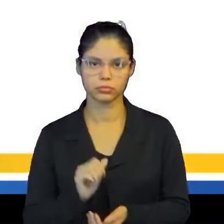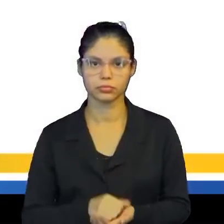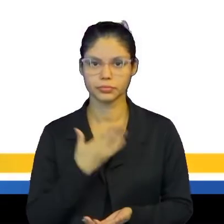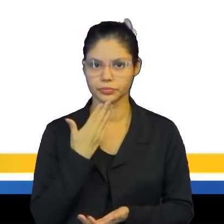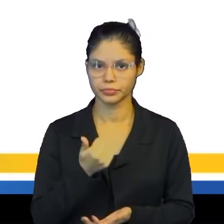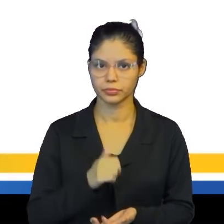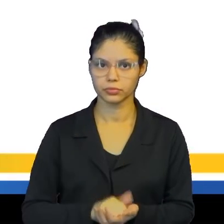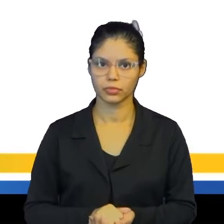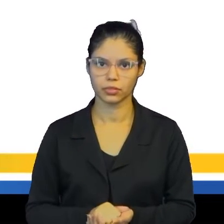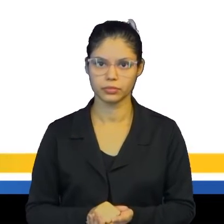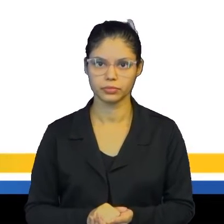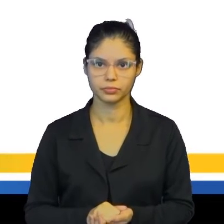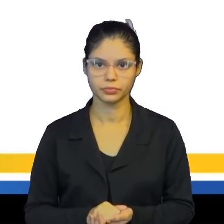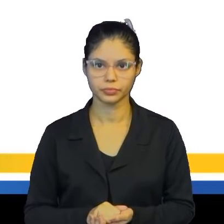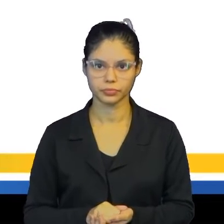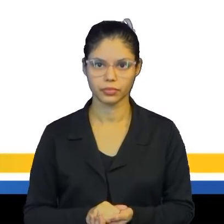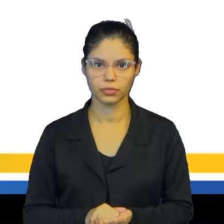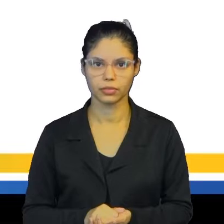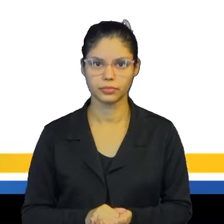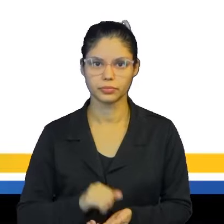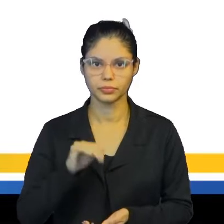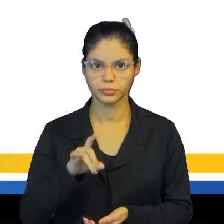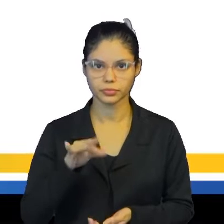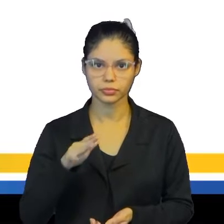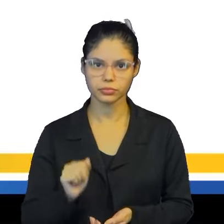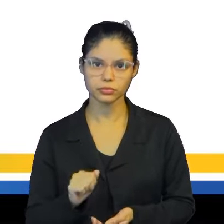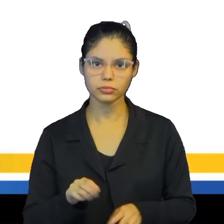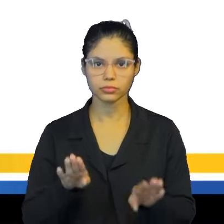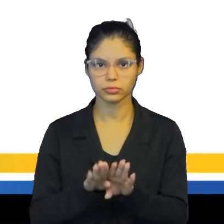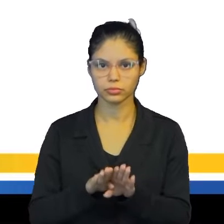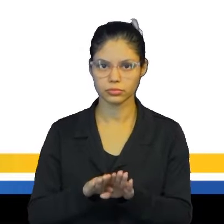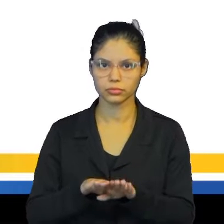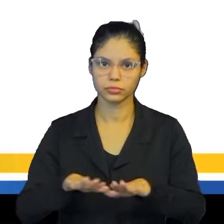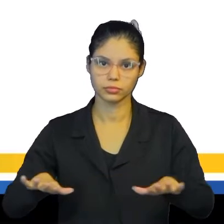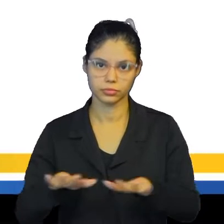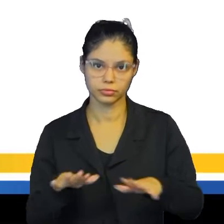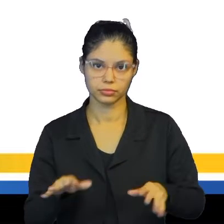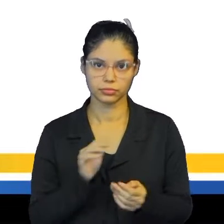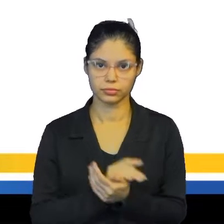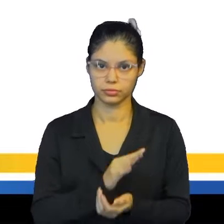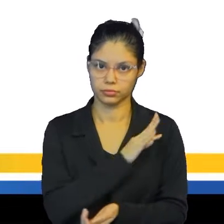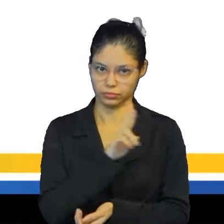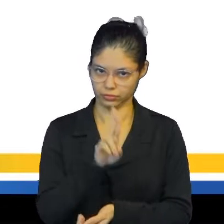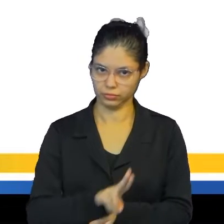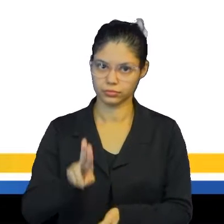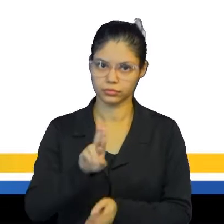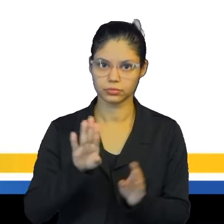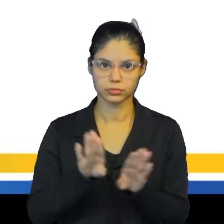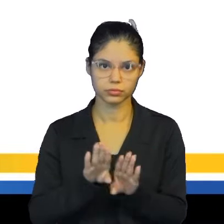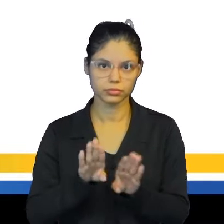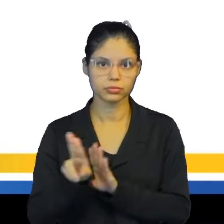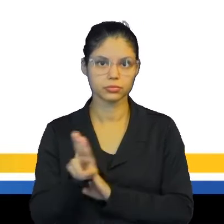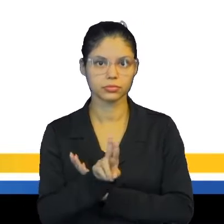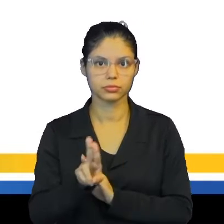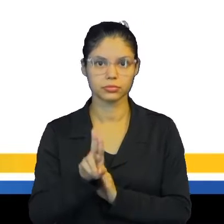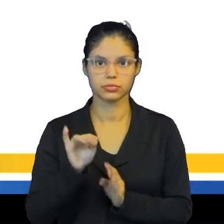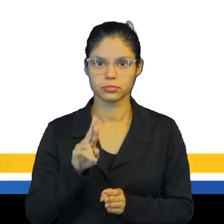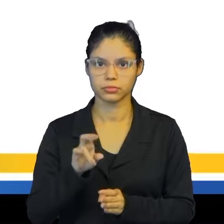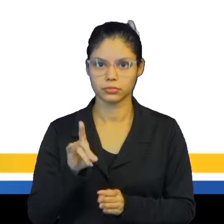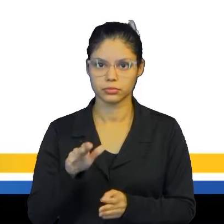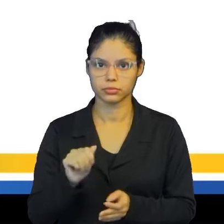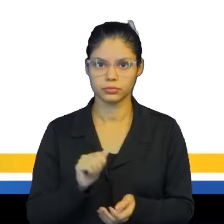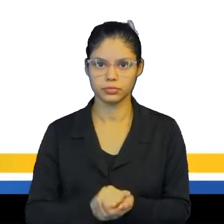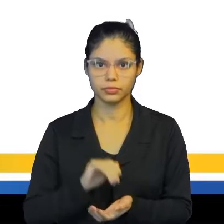beleza? Olha só. A modelagem plana, né? A técnica mais utilizada, também chamada de